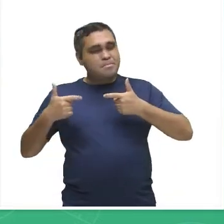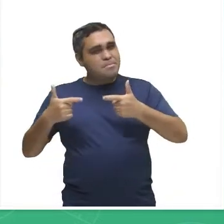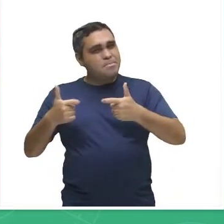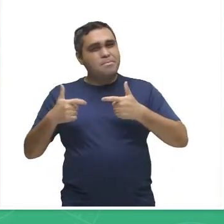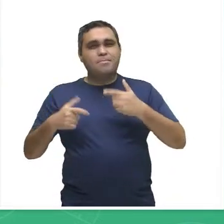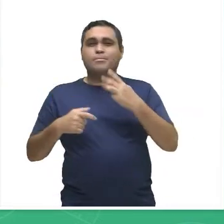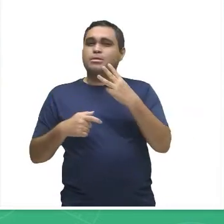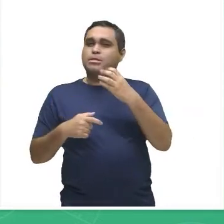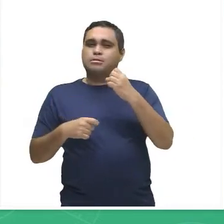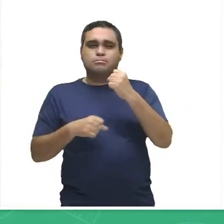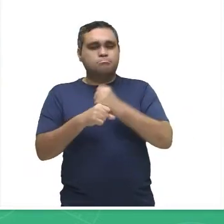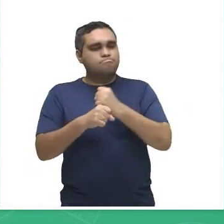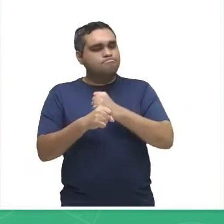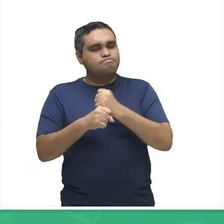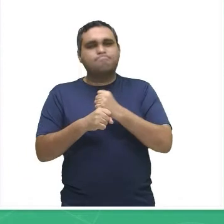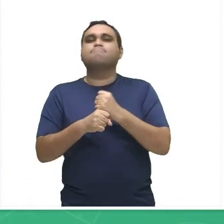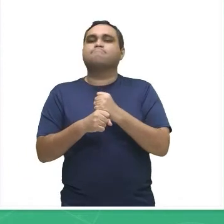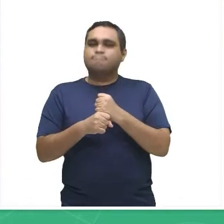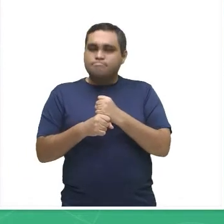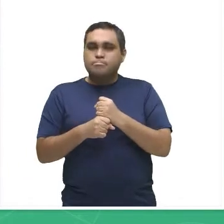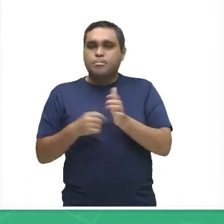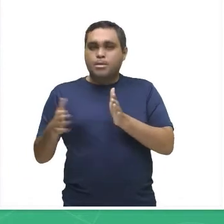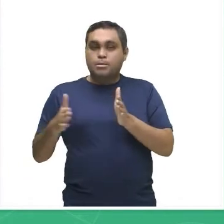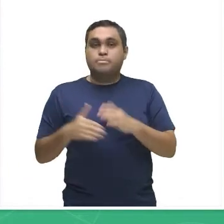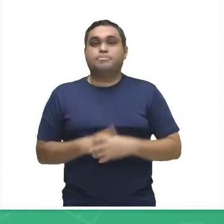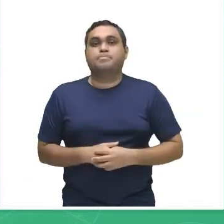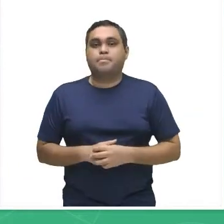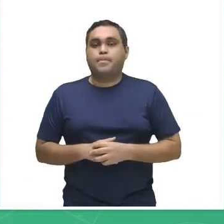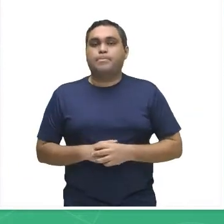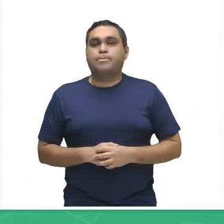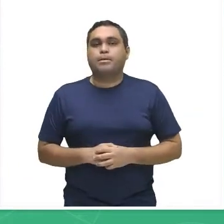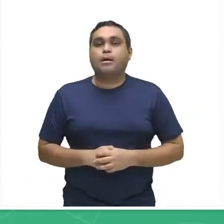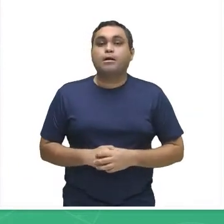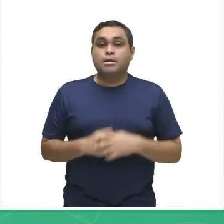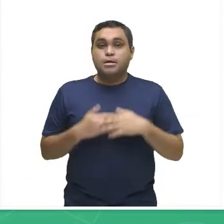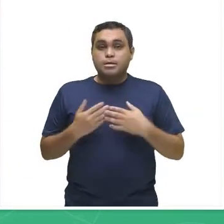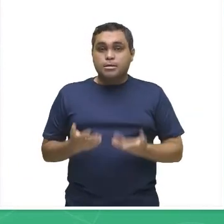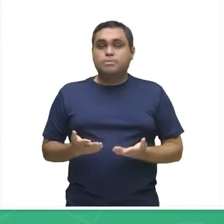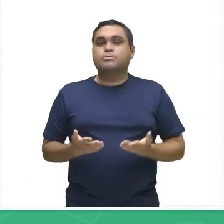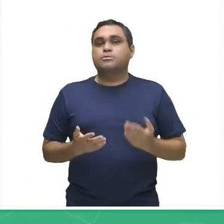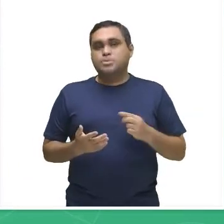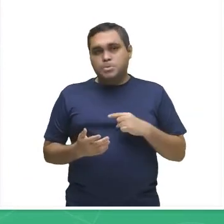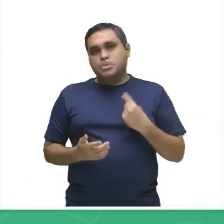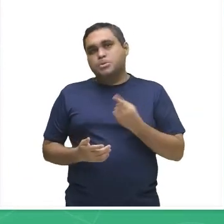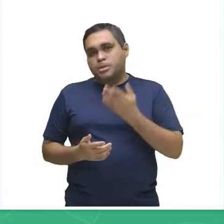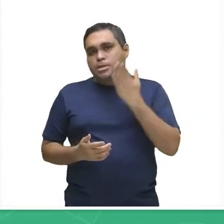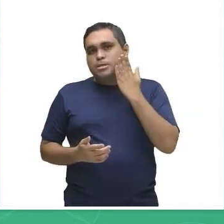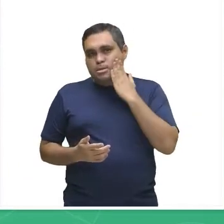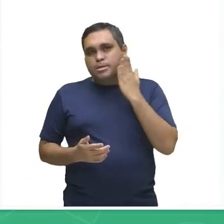30 anos, né? Como era de se esperar, e até surpreende, né, que a guerra tenha levado tanto